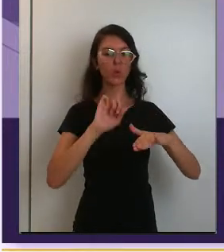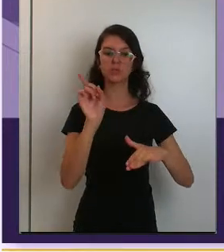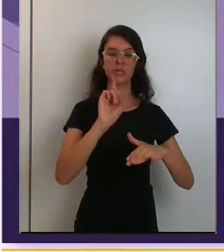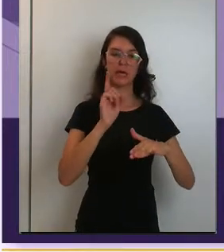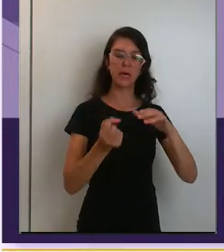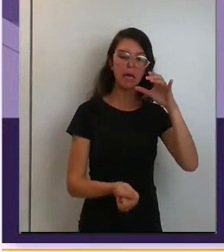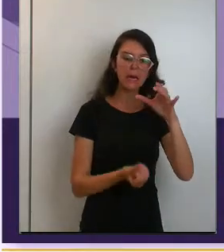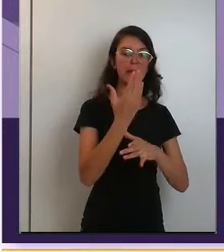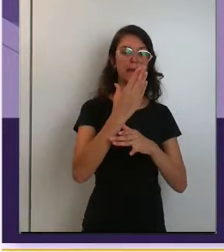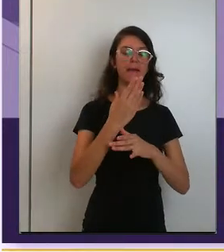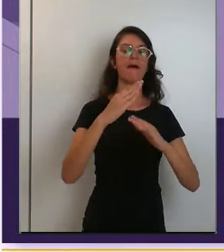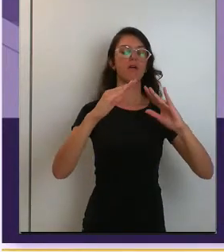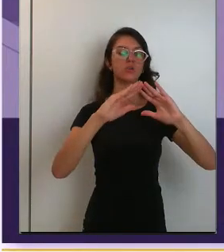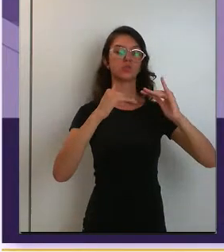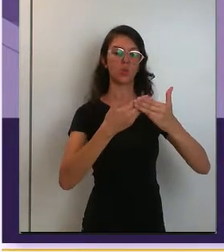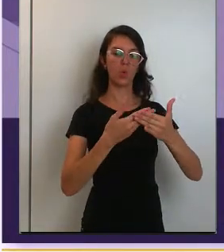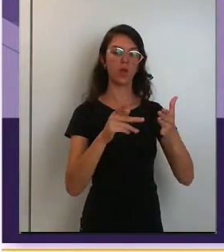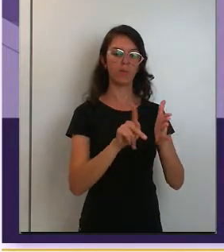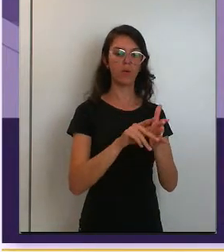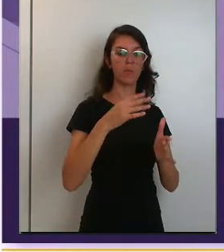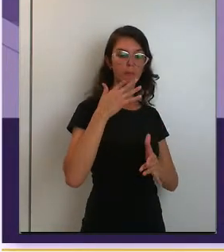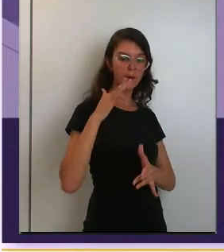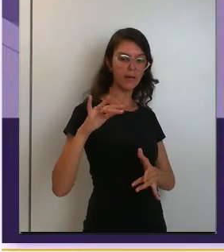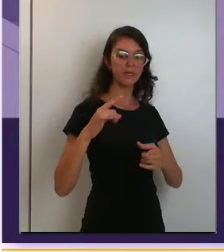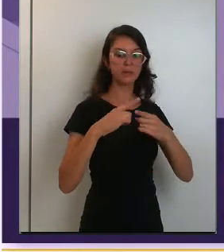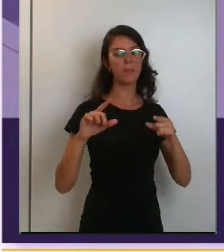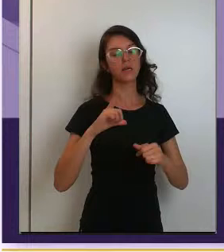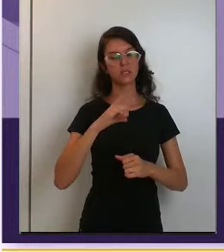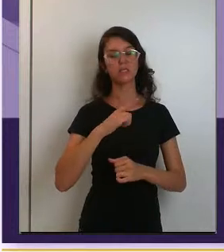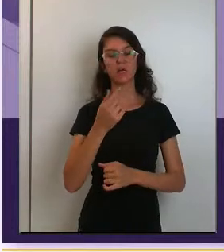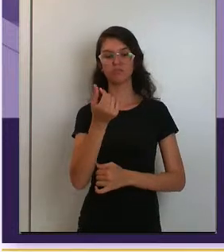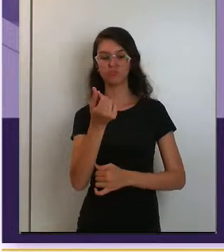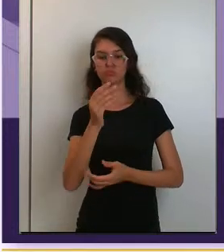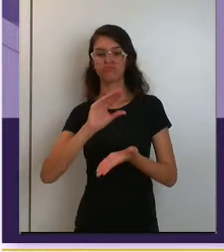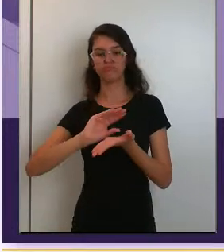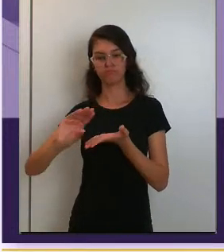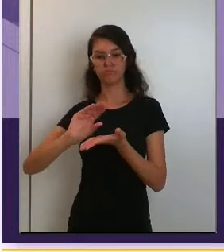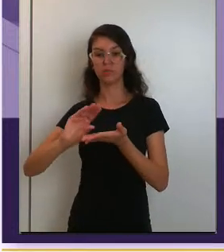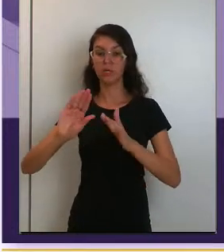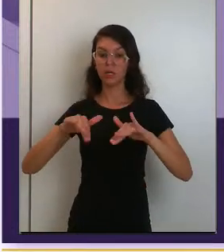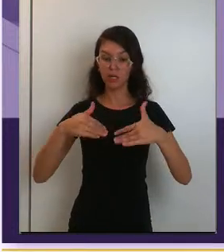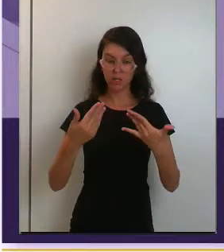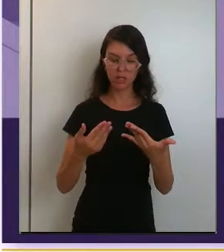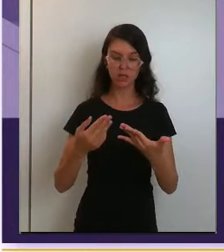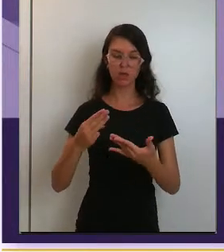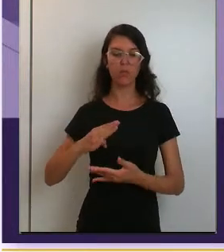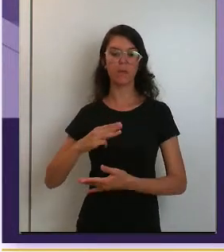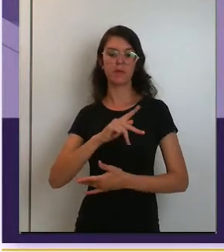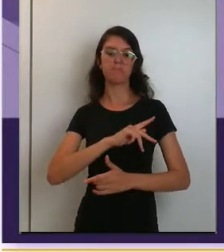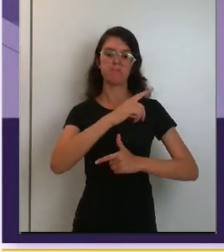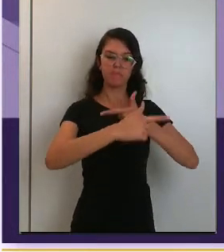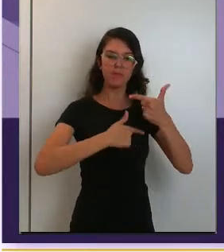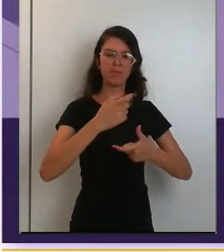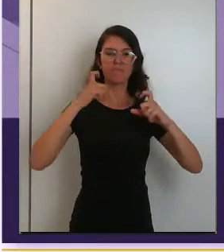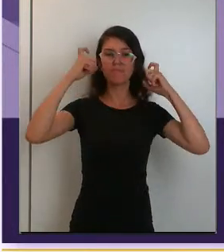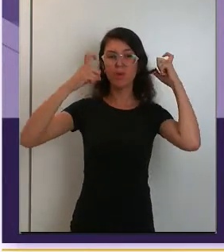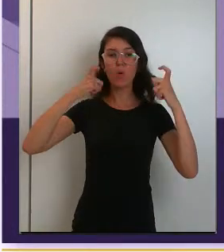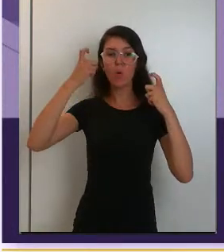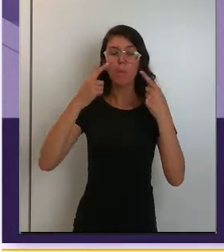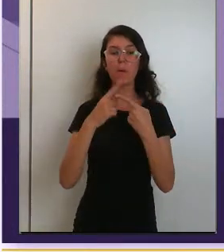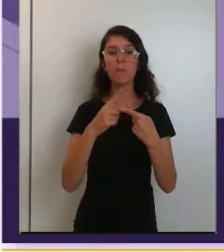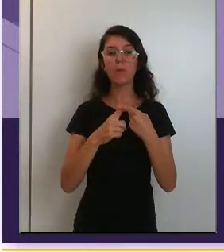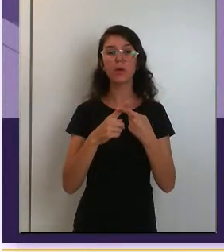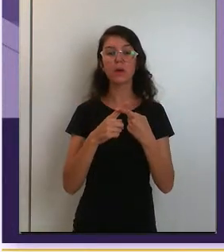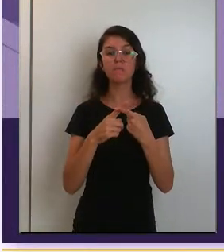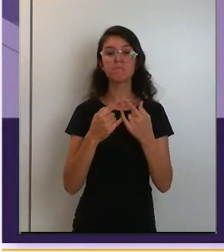Essa medida, nesses dois pontos, ela preocupa particularmente o Ministério Público do Trabalho, porque a nós nos